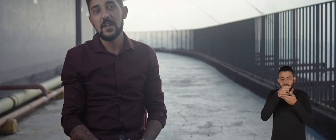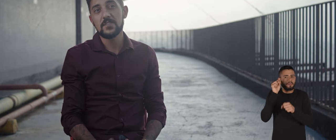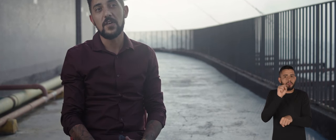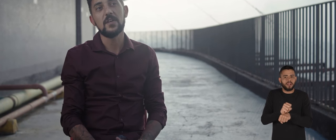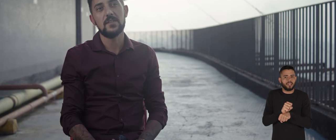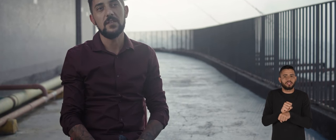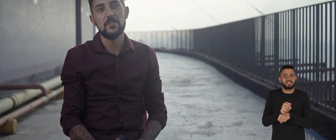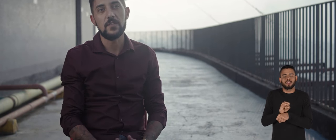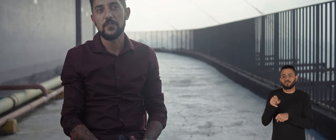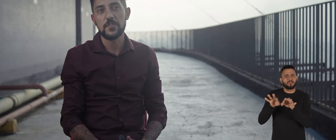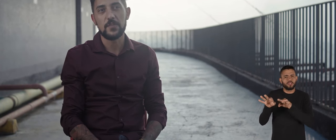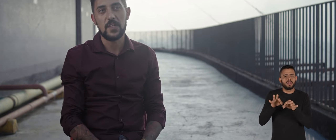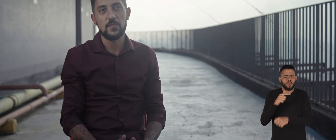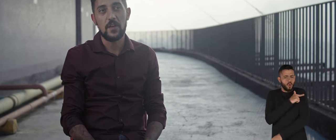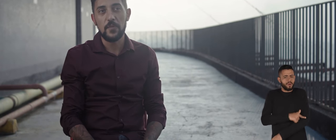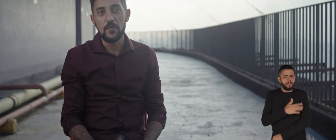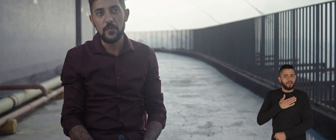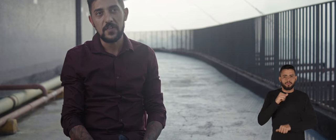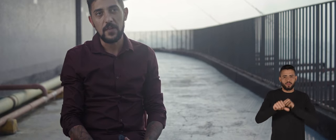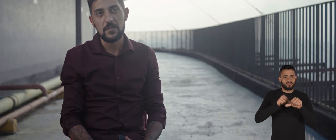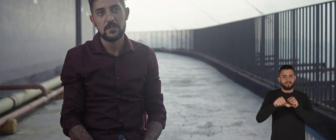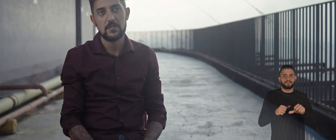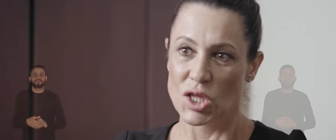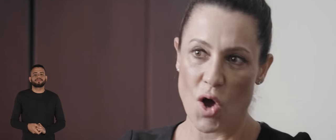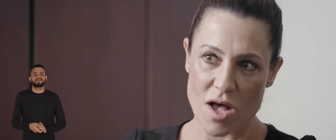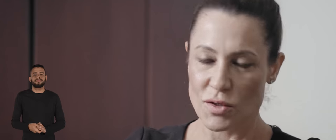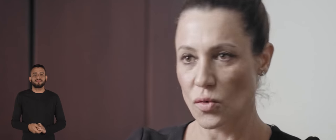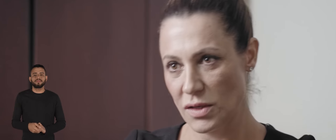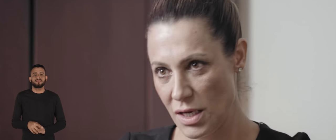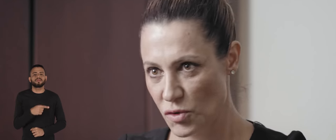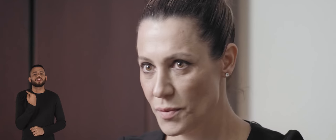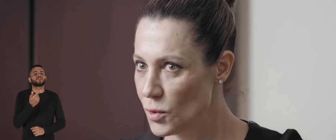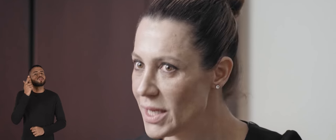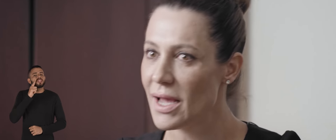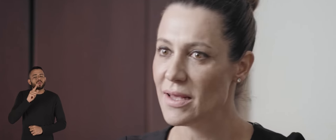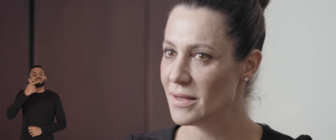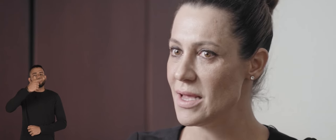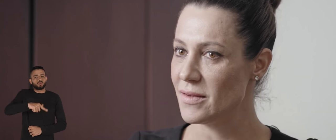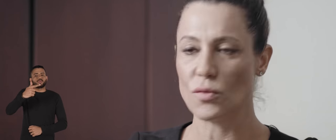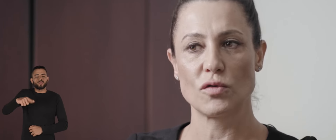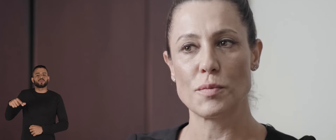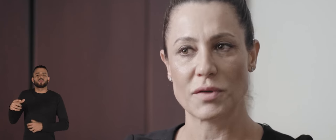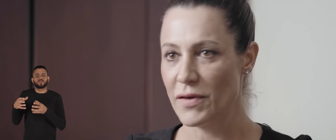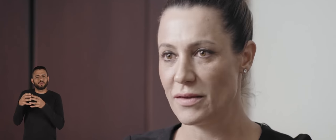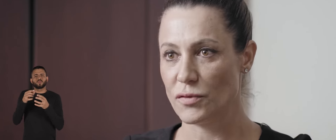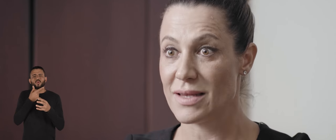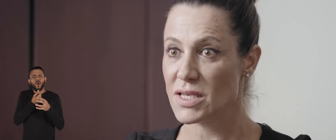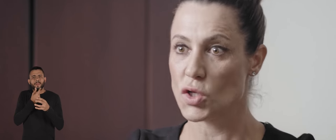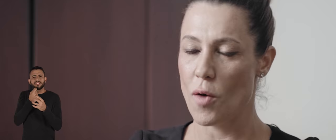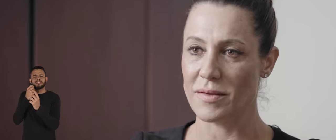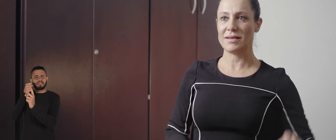das drogas ainda se não fosse o projeto mudar o meu comportamento Gabriela nós conseguimos diminuir a reincidência com os grupos